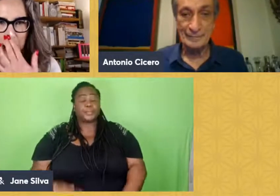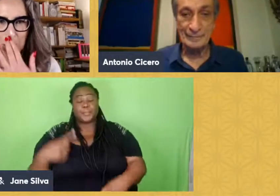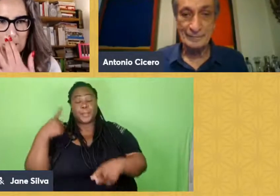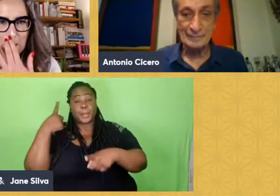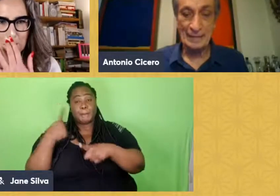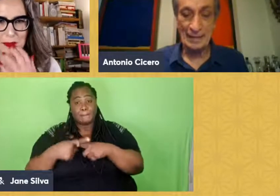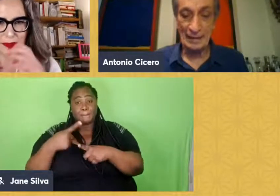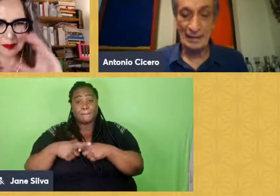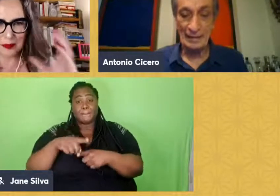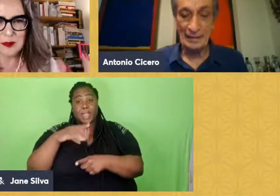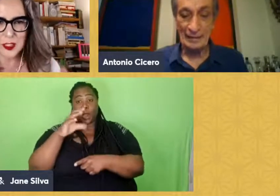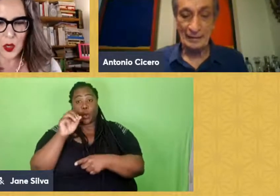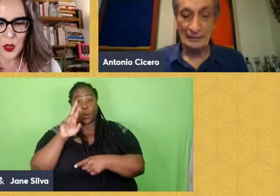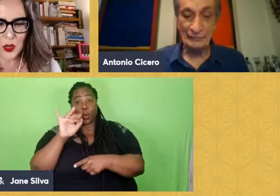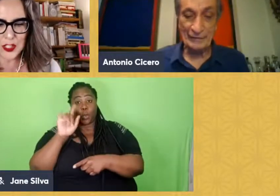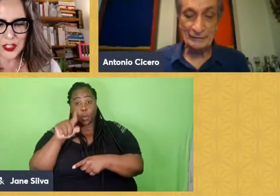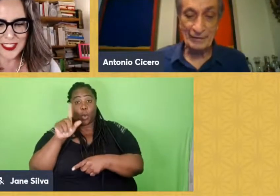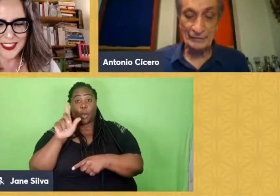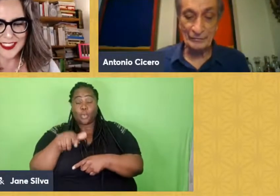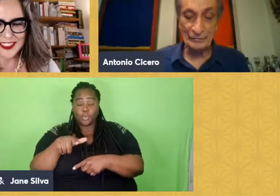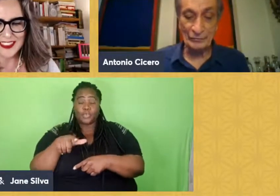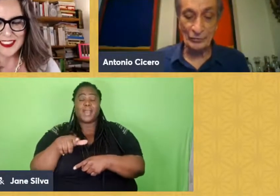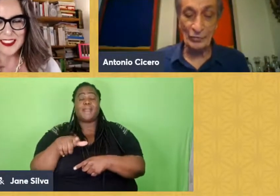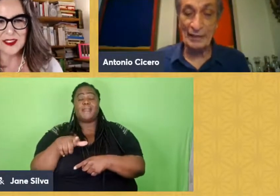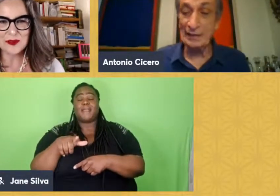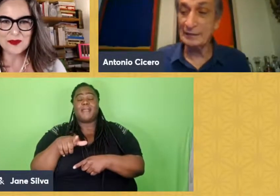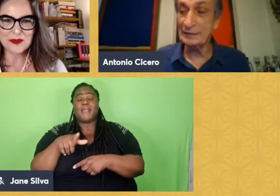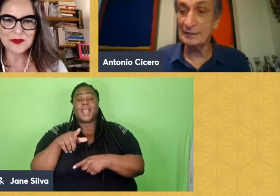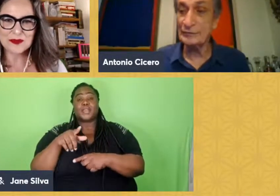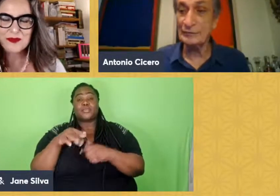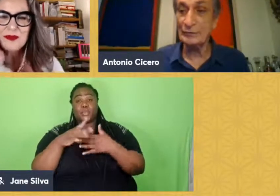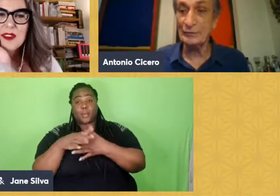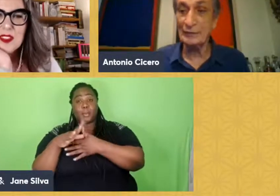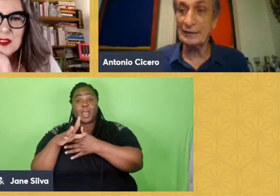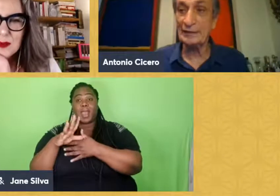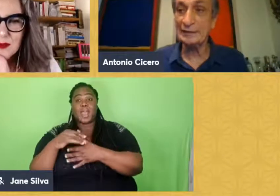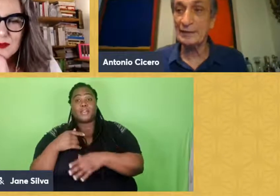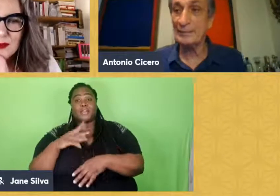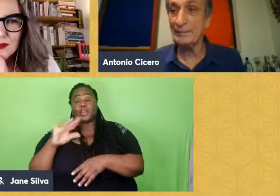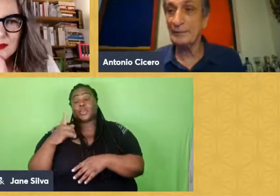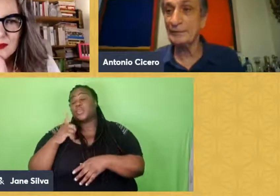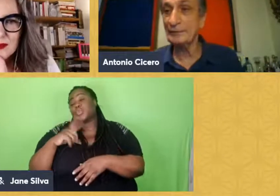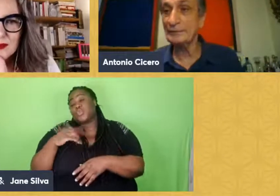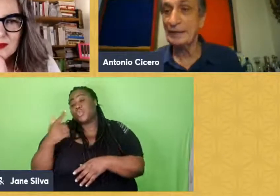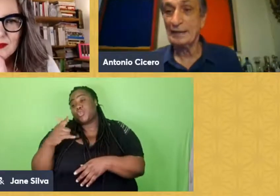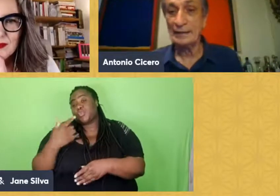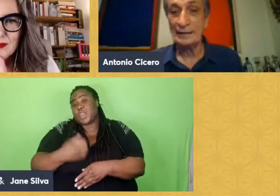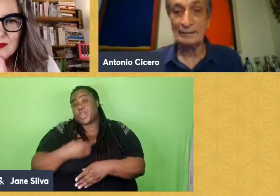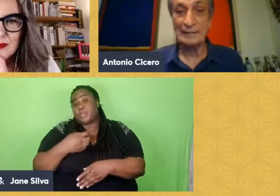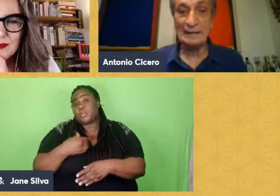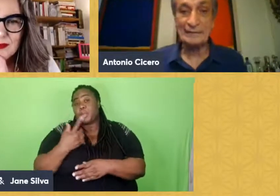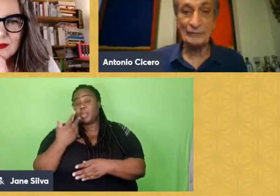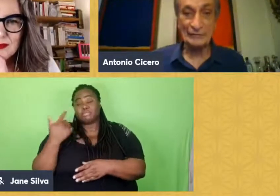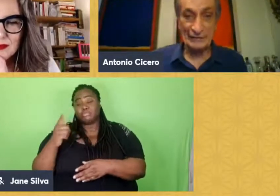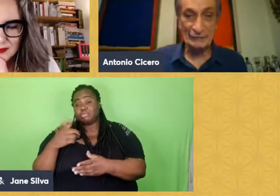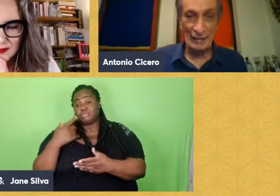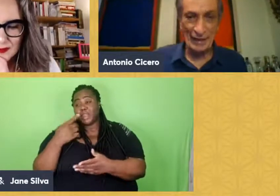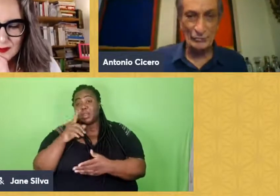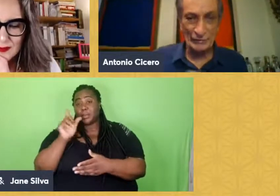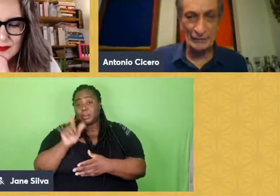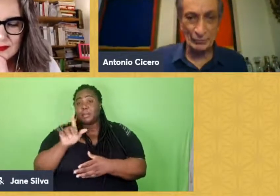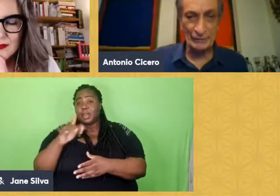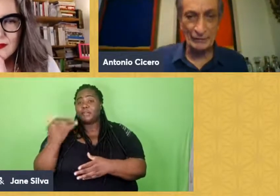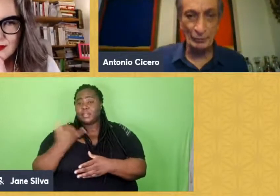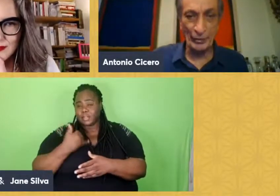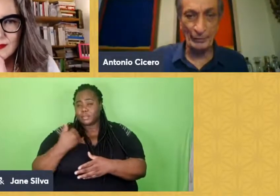né? é. Infelizmente, eu Mitológica. não estou com ele aqui, não estou com ele aqui da minha mão, não. Mas vocês